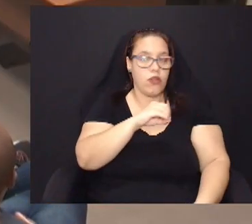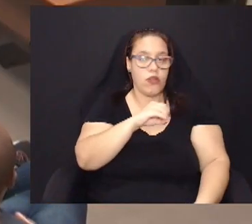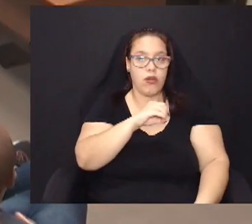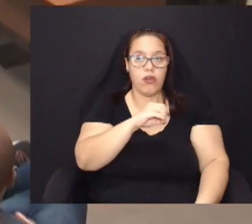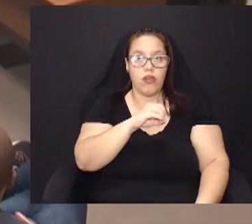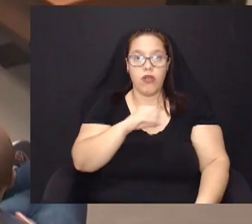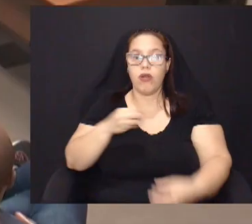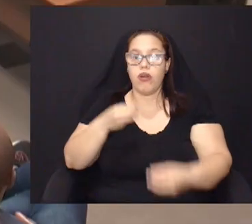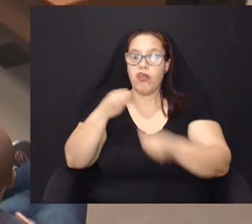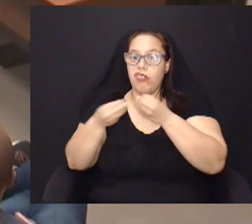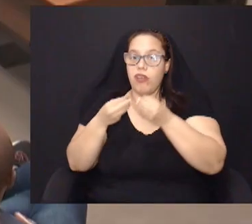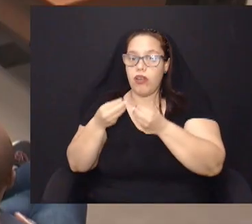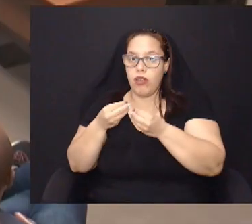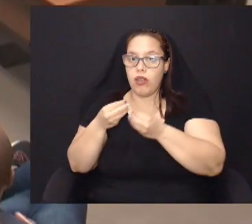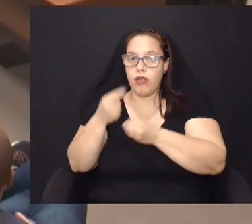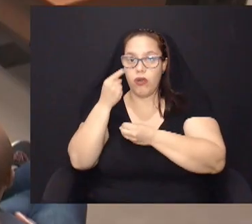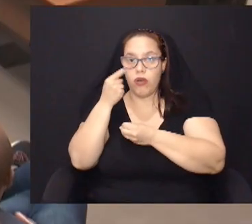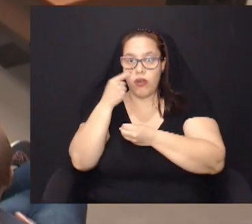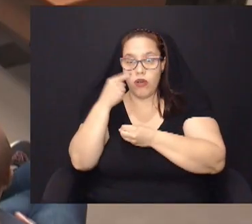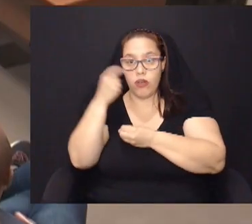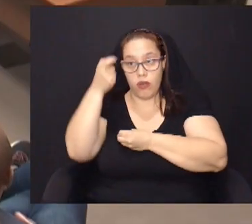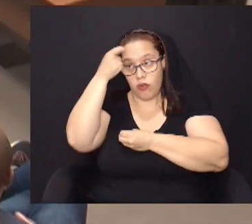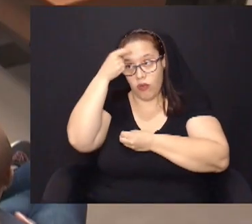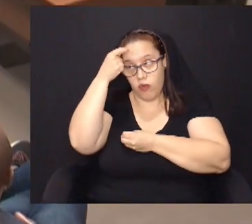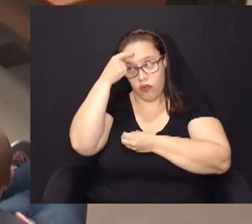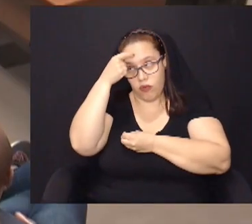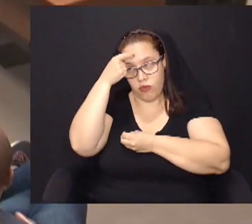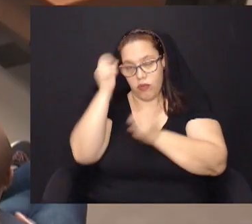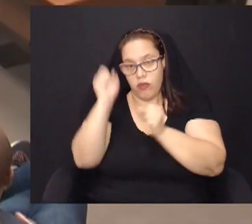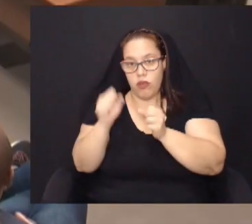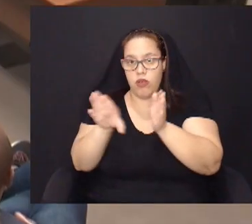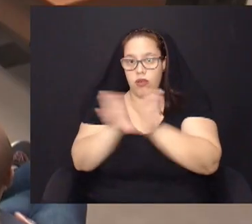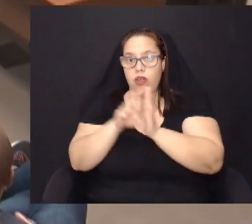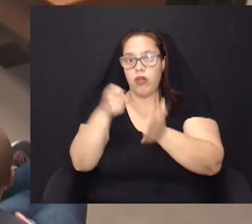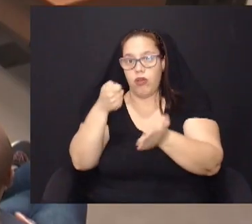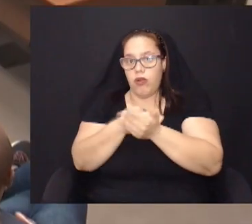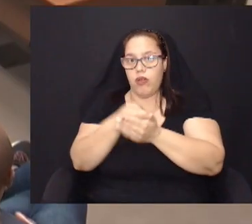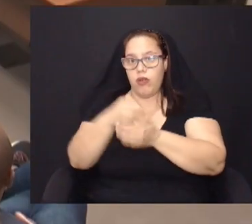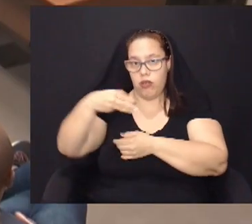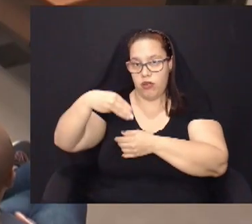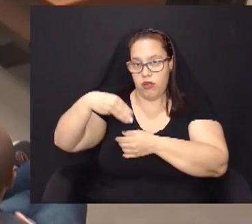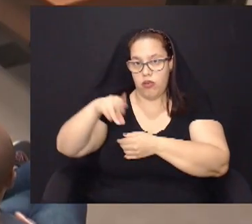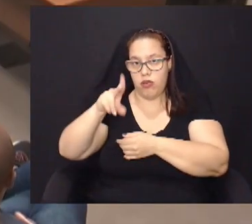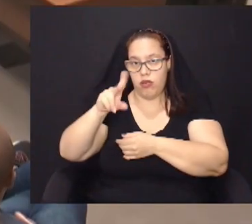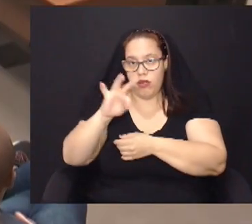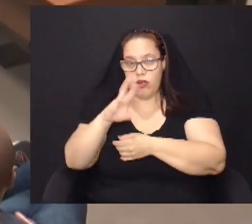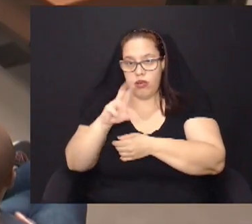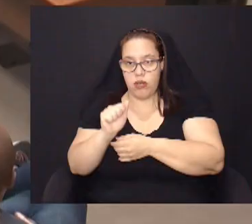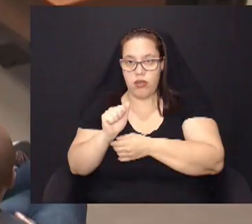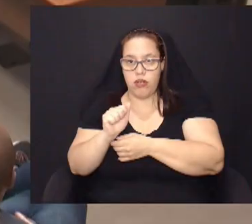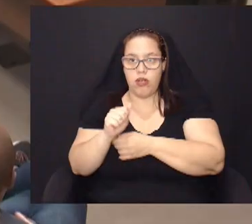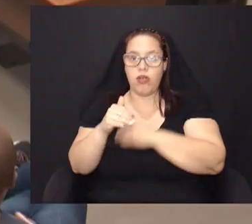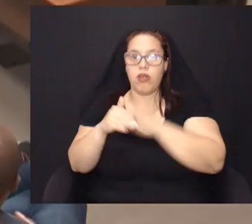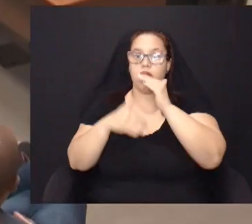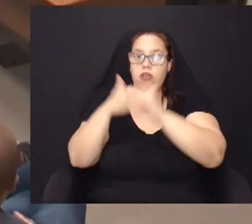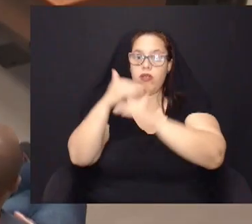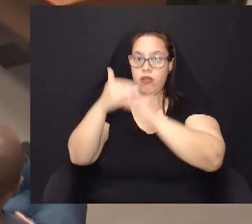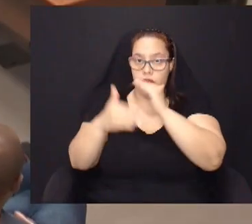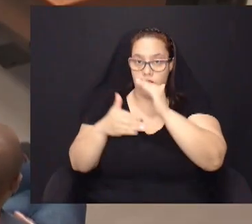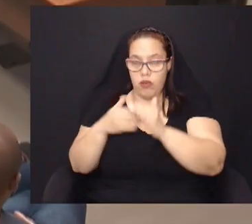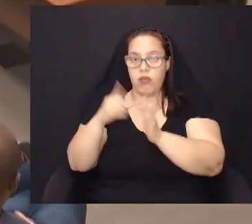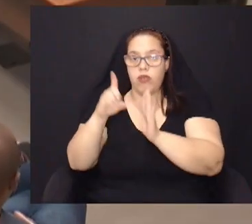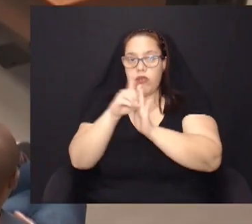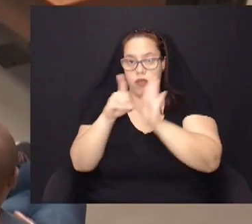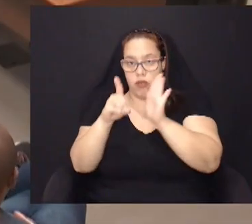fosse uma maneira de você se conscientizar, porque ela poderia chegar e já multar. Então, isso foi também um pleito na construção do decreto